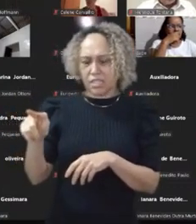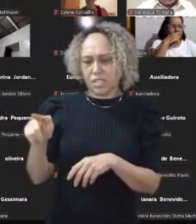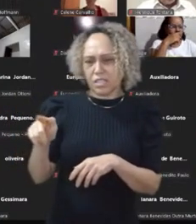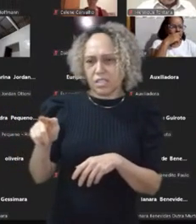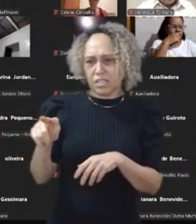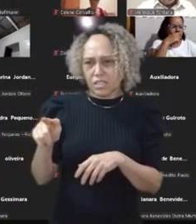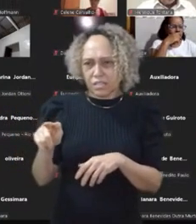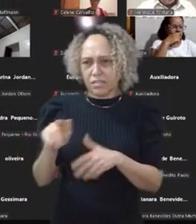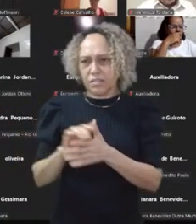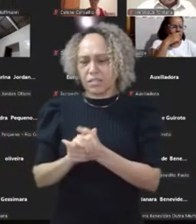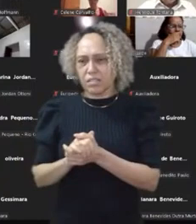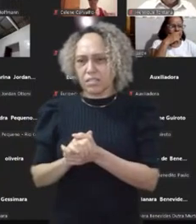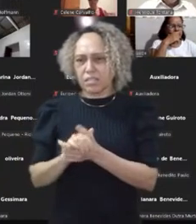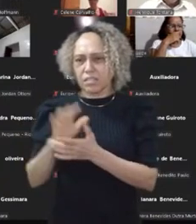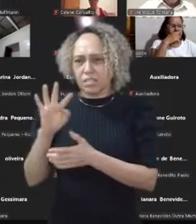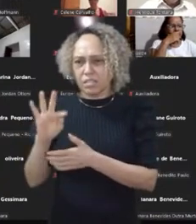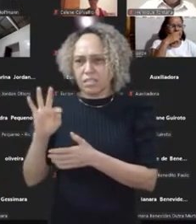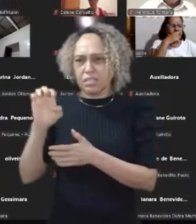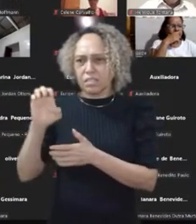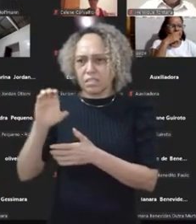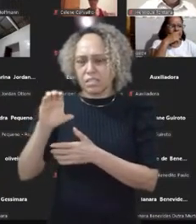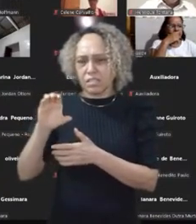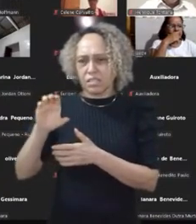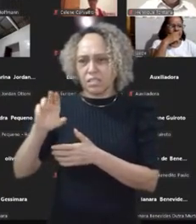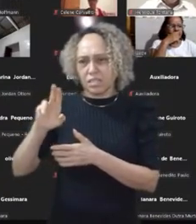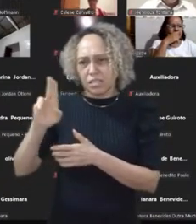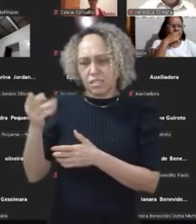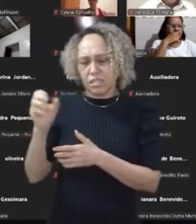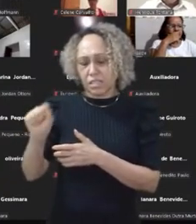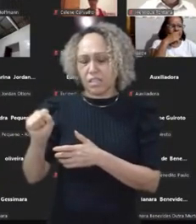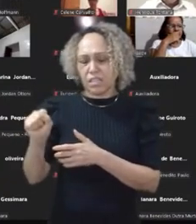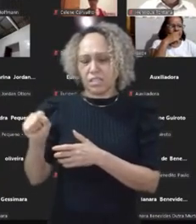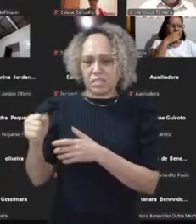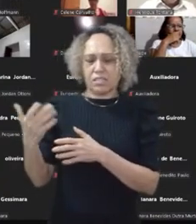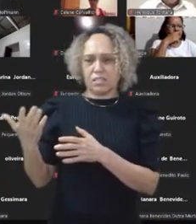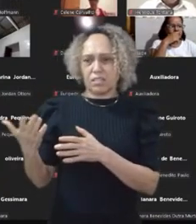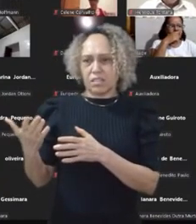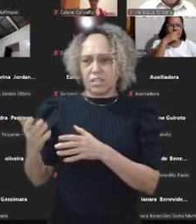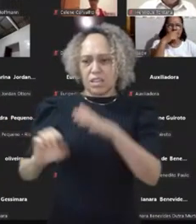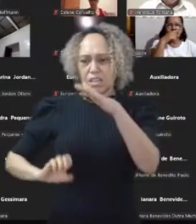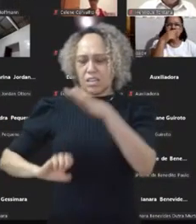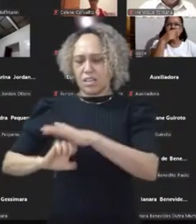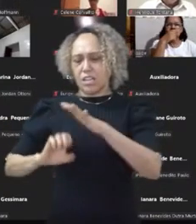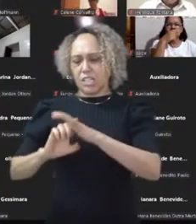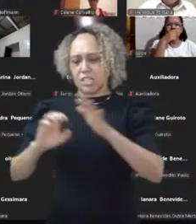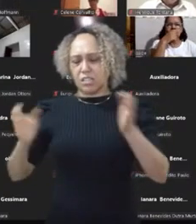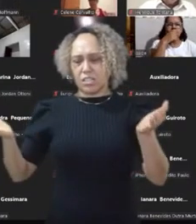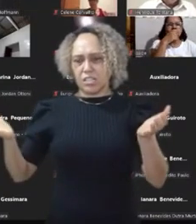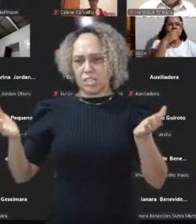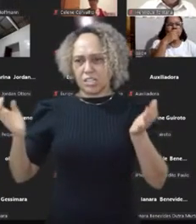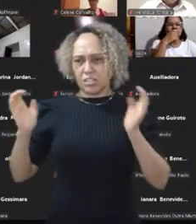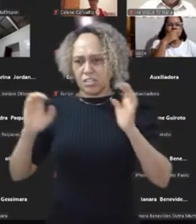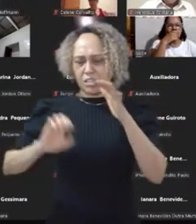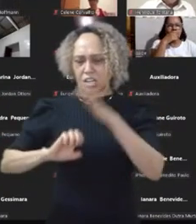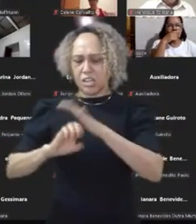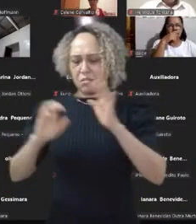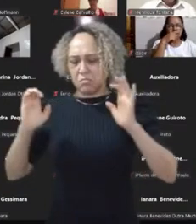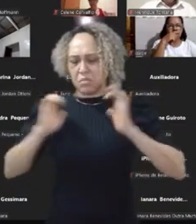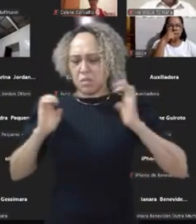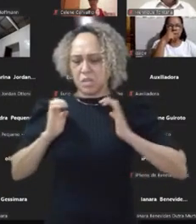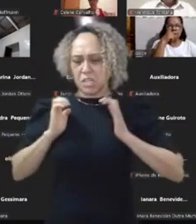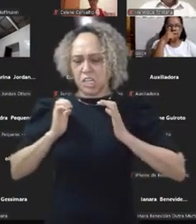como o conteúdo é disseminado e direcionado e a gente não ficar sabendo então Claro tem alguns parâmetros algumas